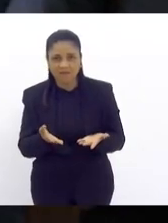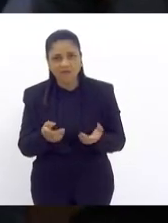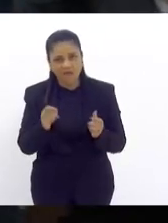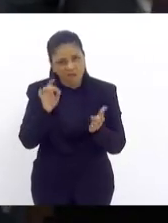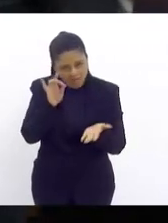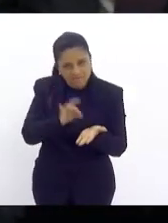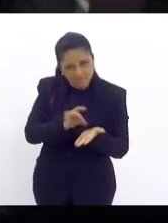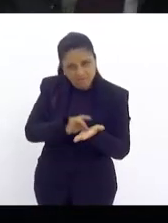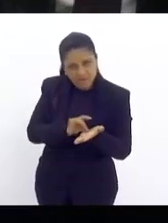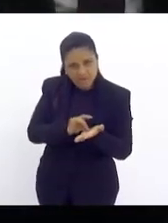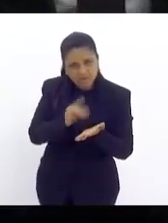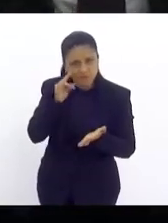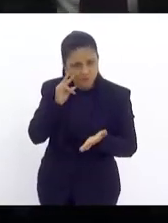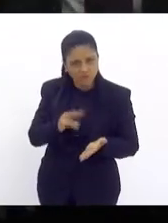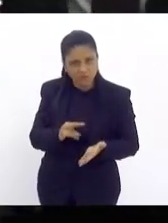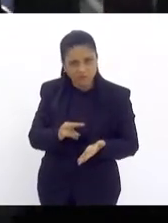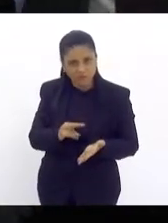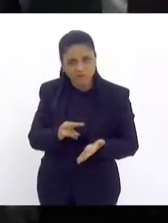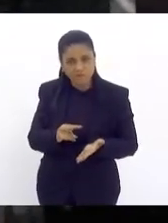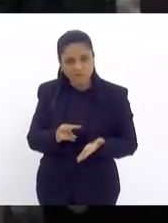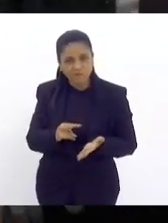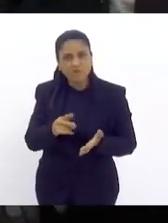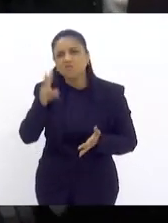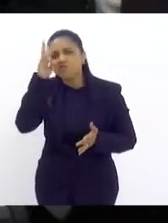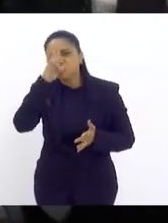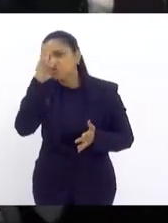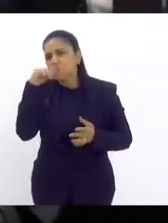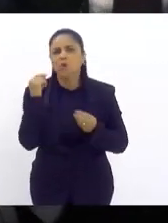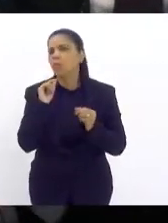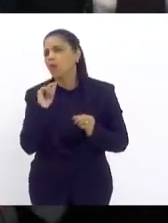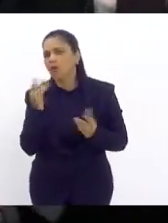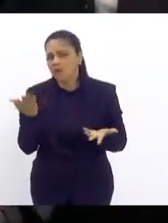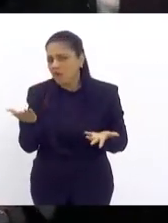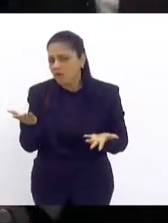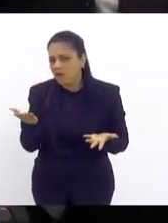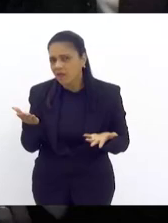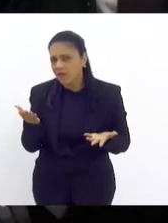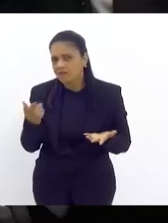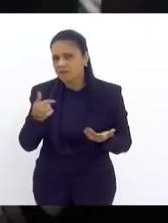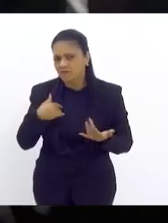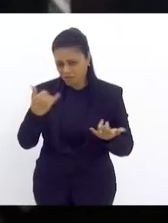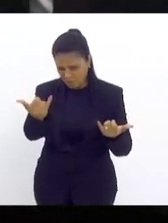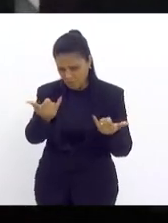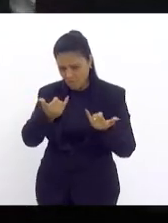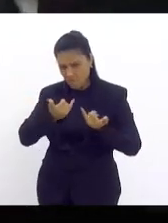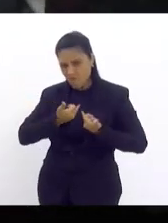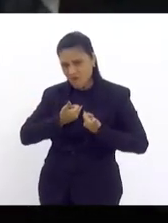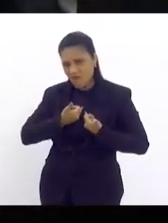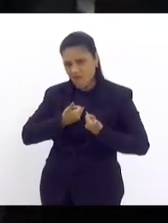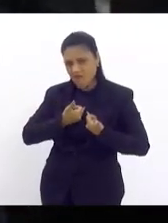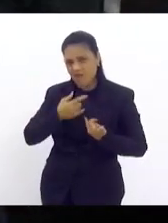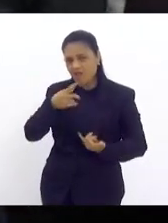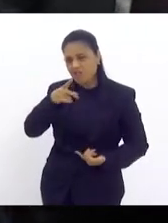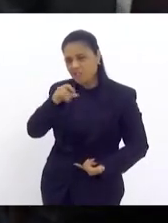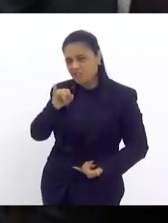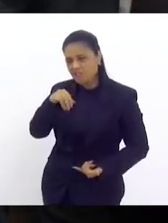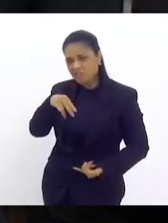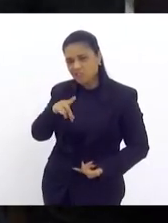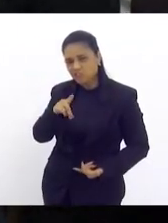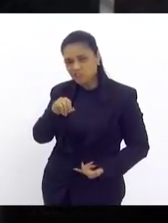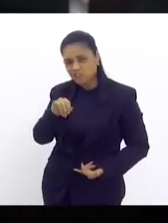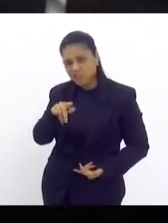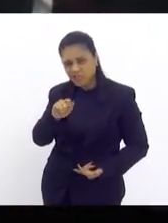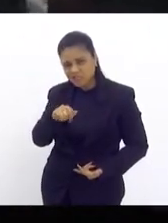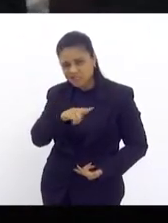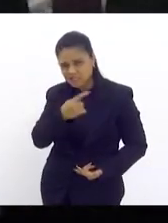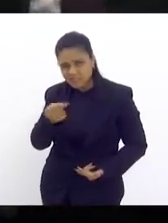isso mesmo que eu tô vendo que história é essa aí vem me falar deputada indignação seletiva quem tá